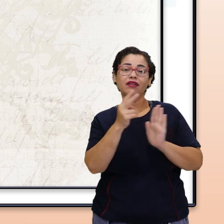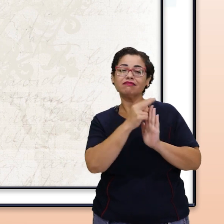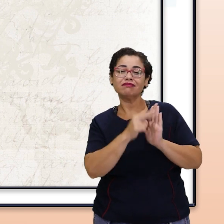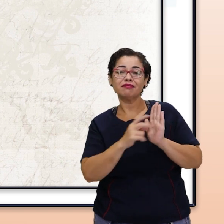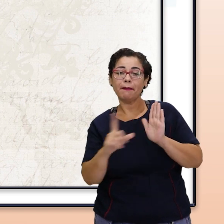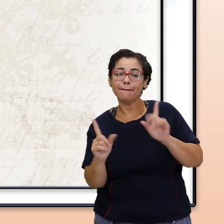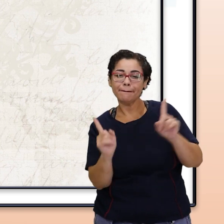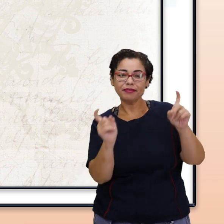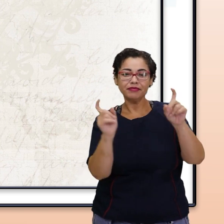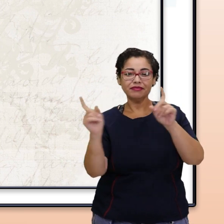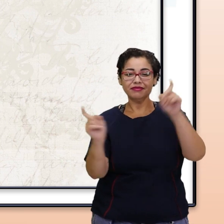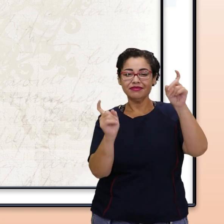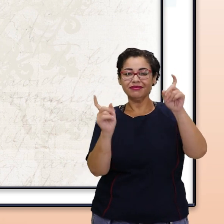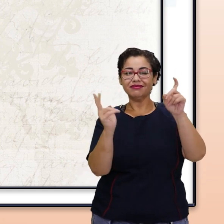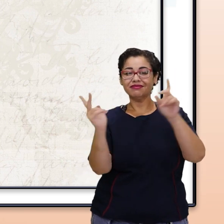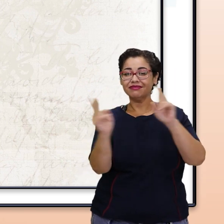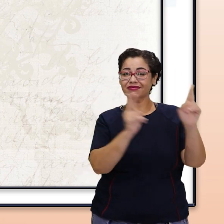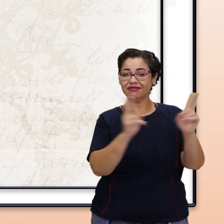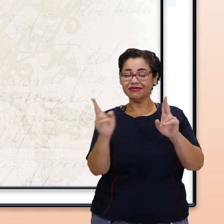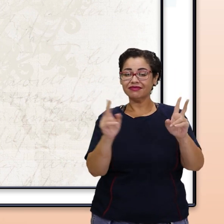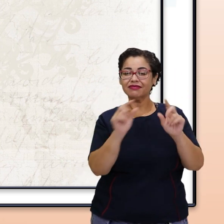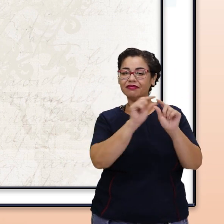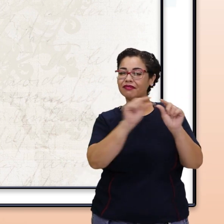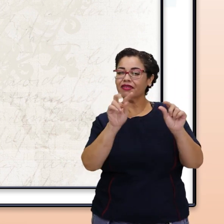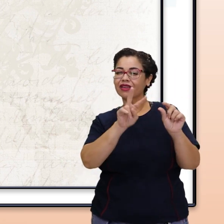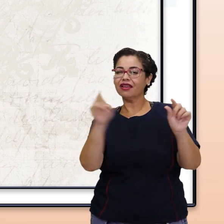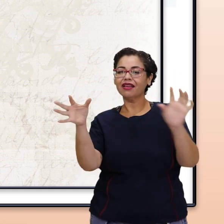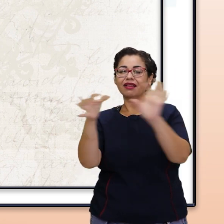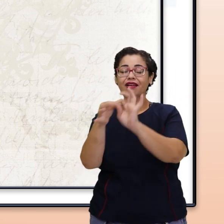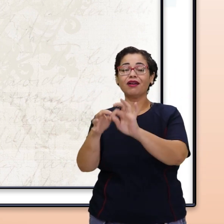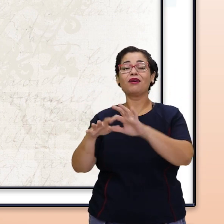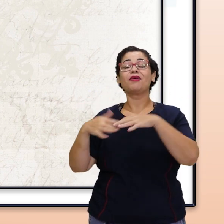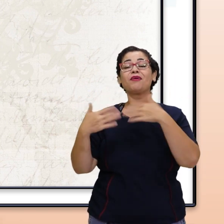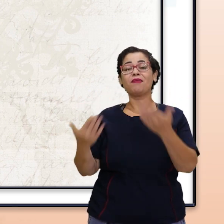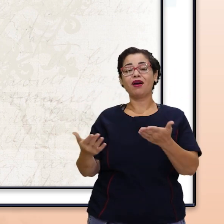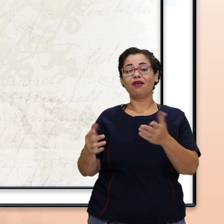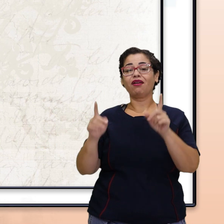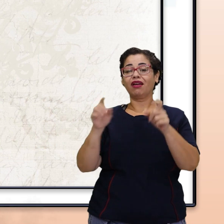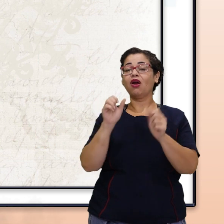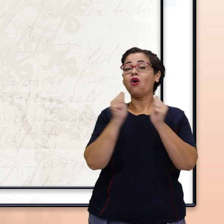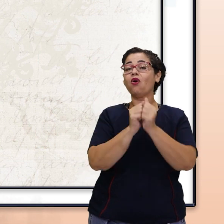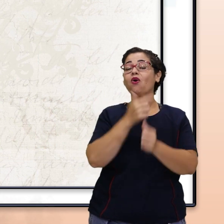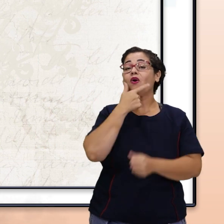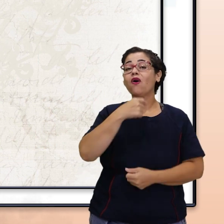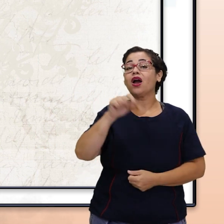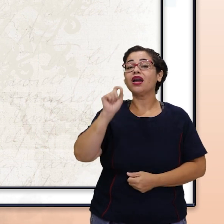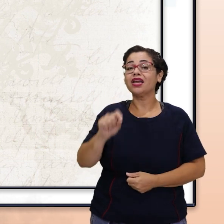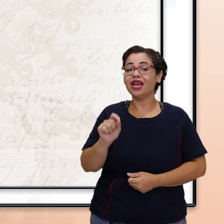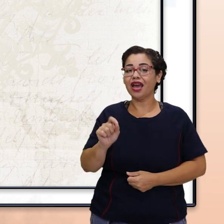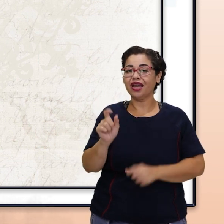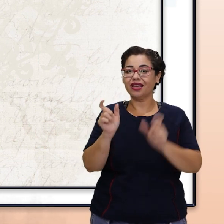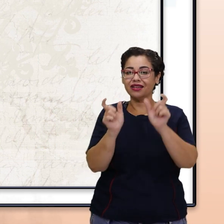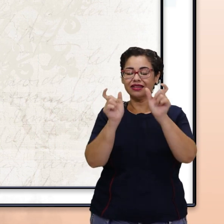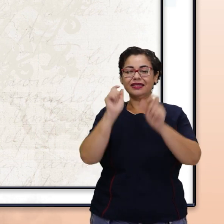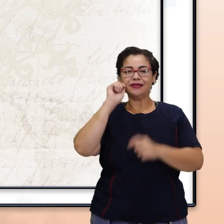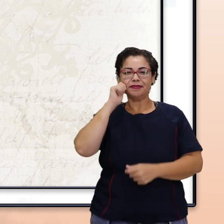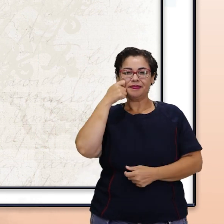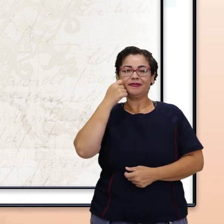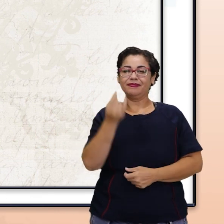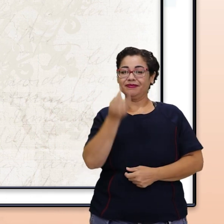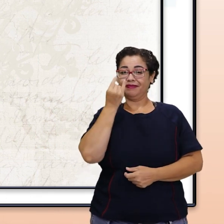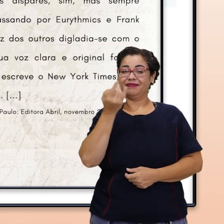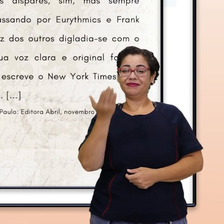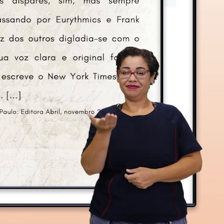localizar o trecho em que a parte destacada está. A parte destacada é com quem, observe que ela está em negrito aí,